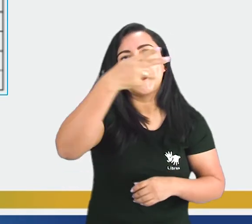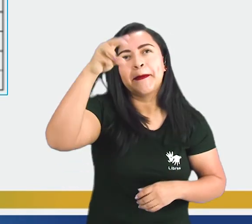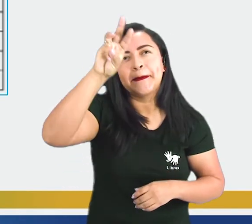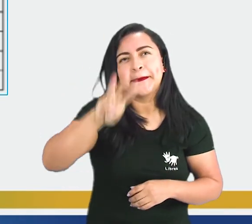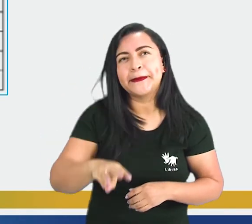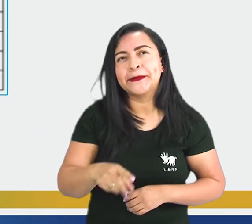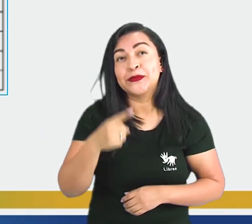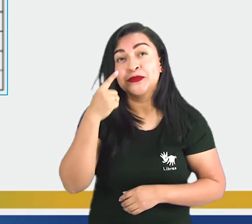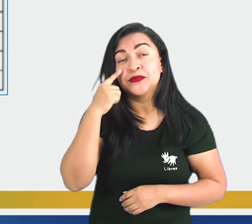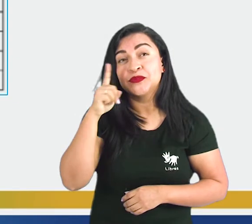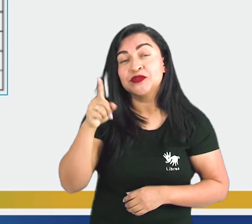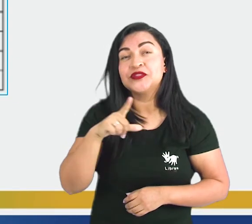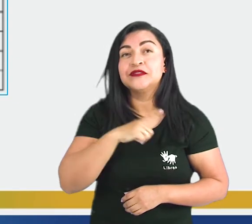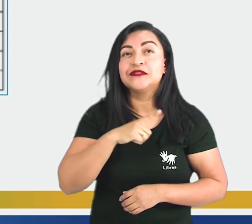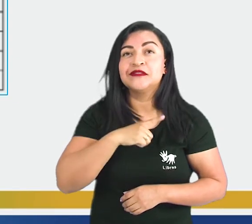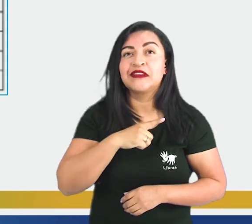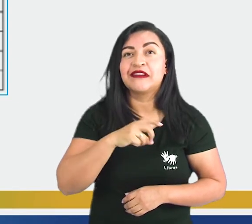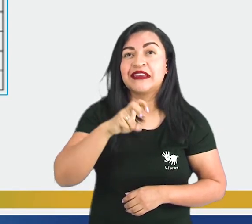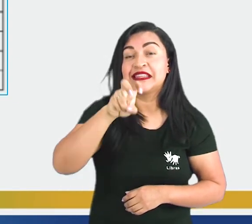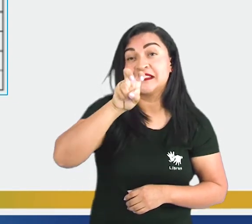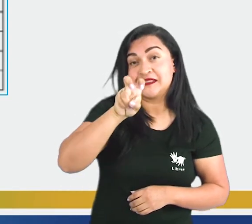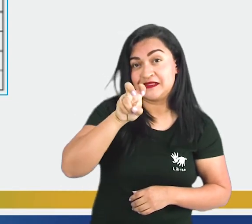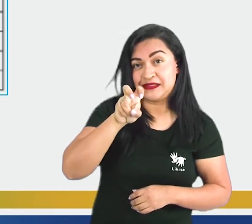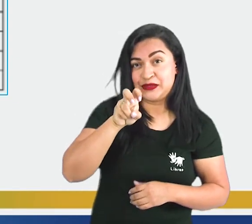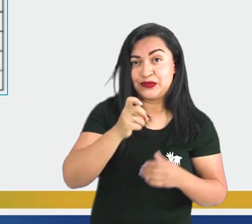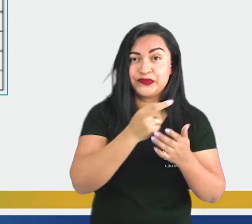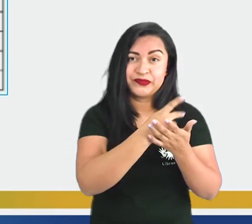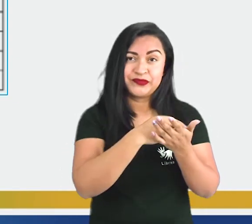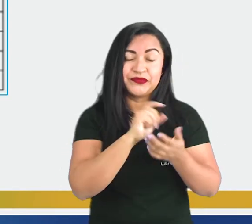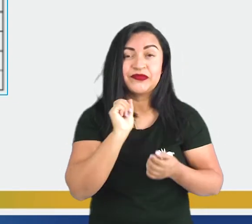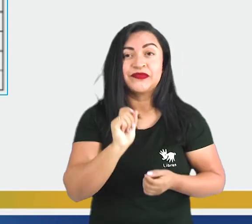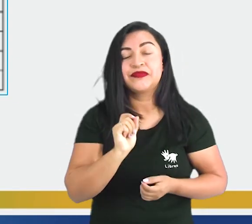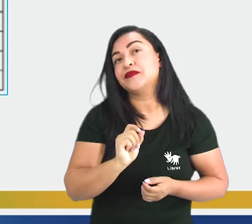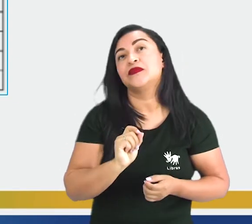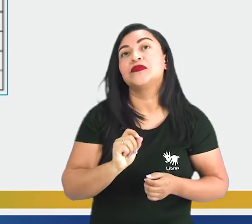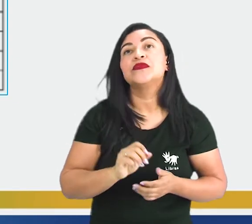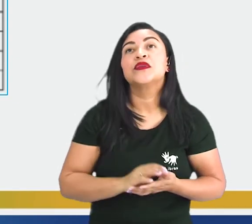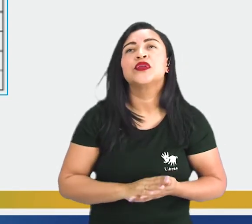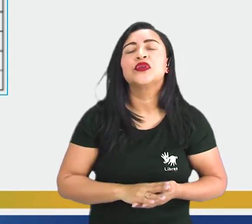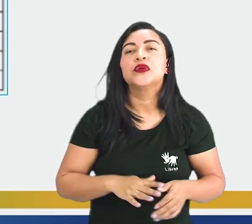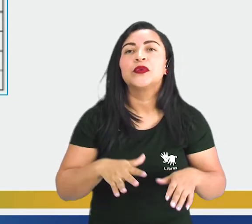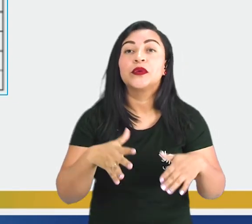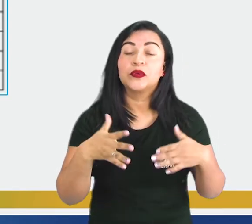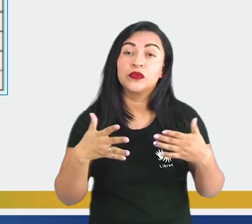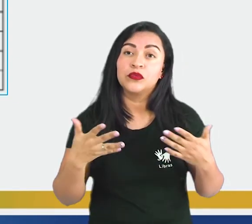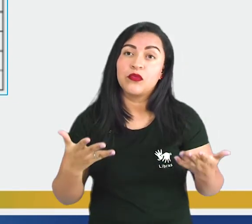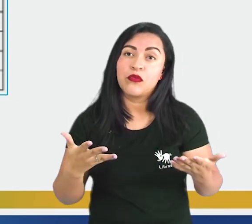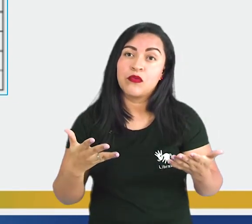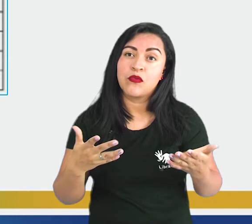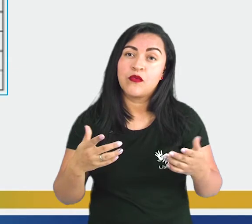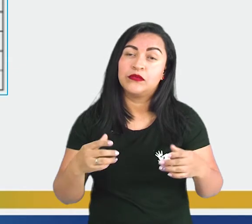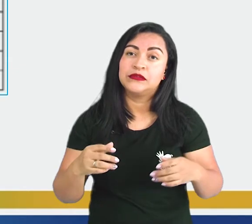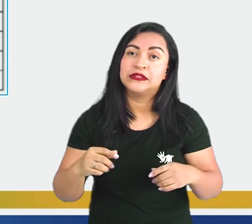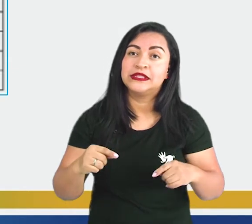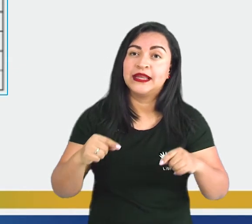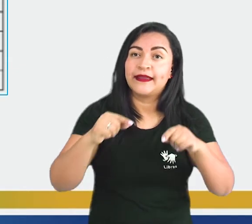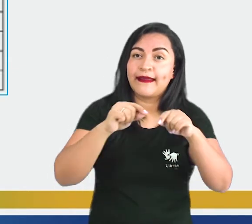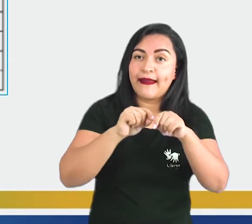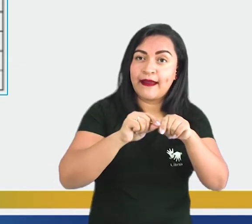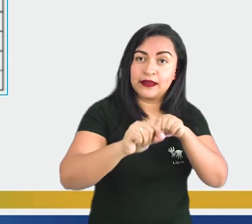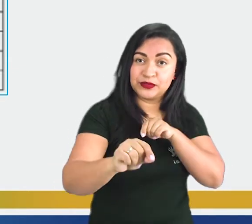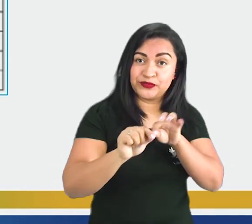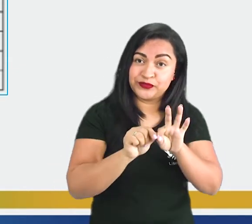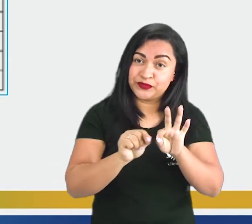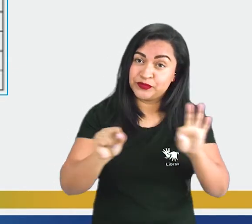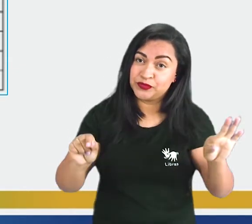estão vendo aí que nós temos 5 figuras, certo? Então a pergunta é, qual delas tem a medida da área igual